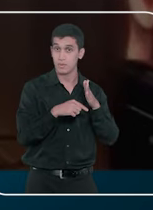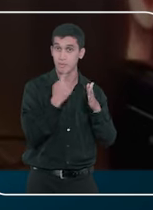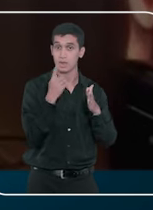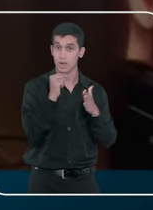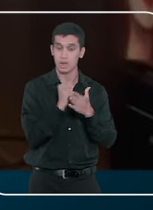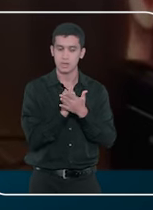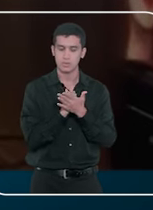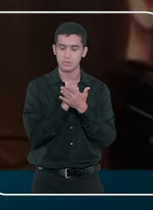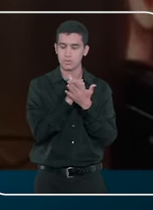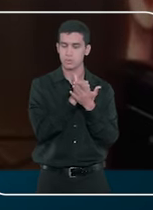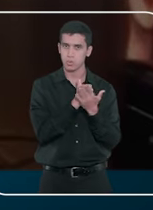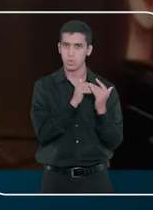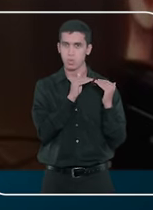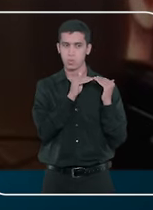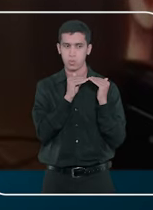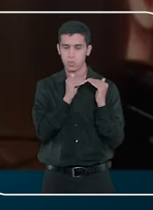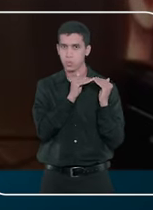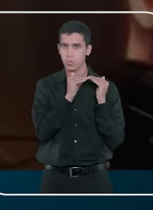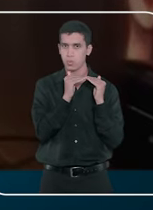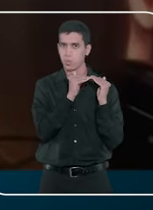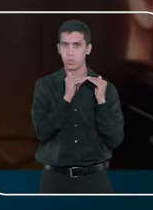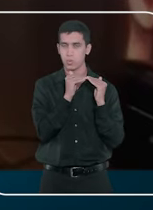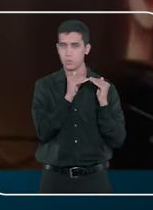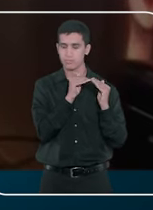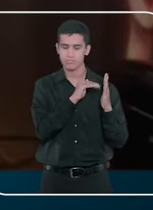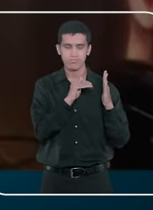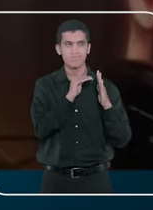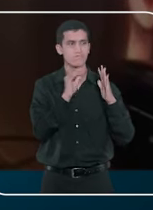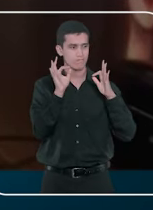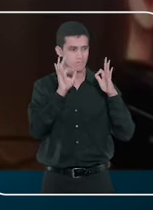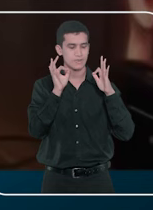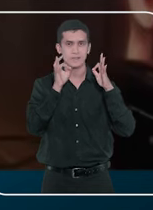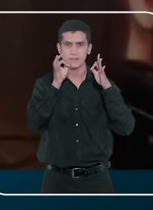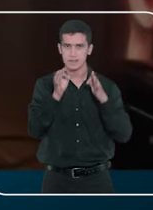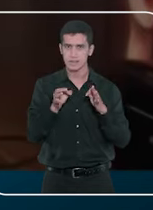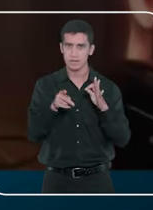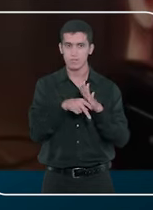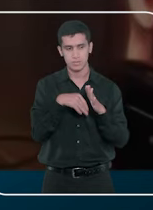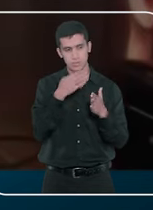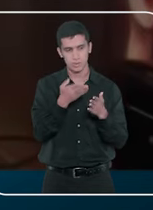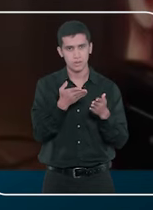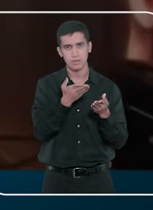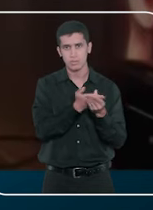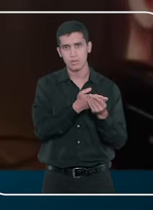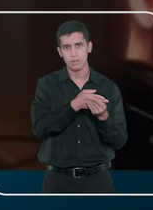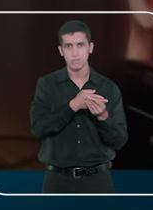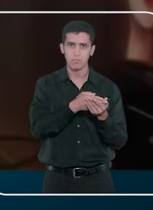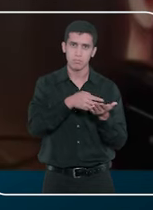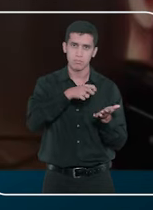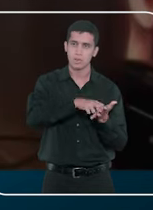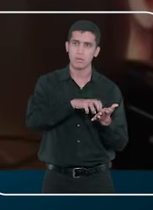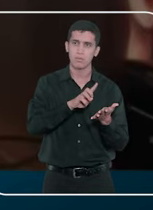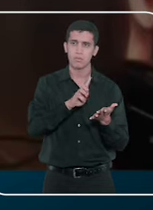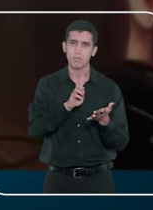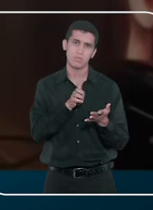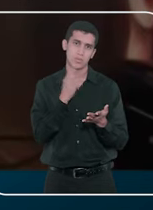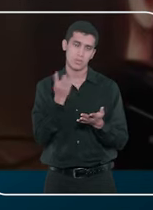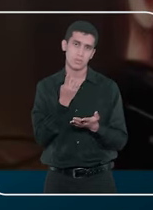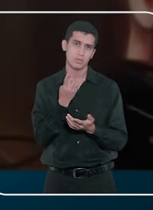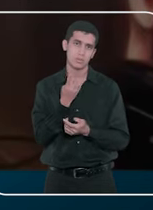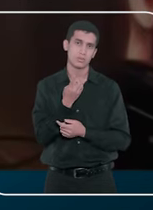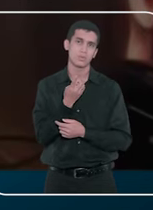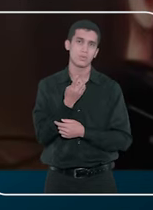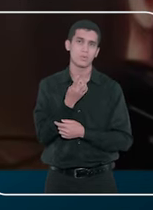um consenso, a consensualidade ao processo penal, que para nós, acostumados